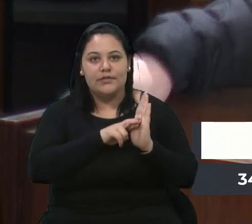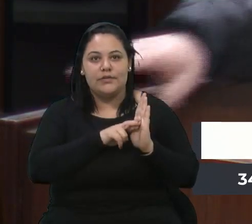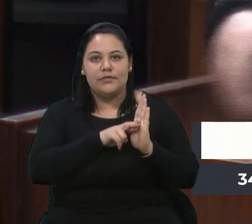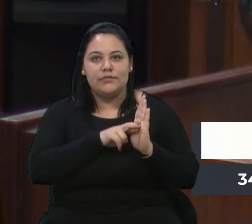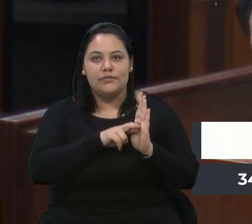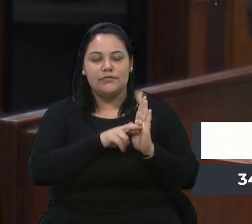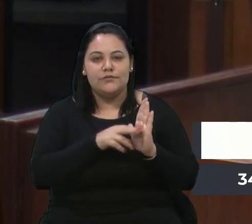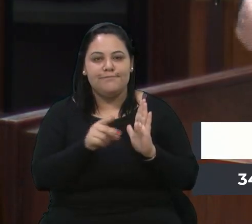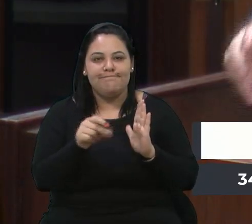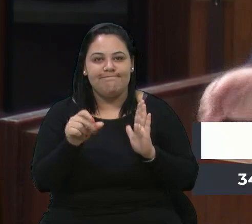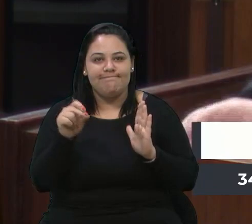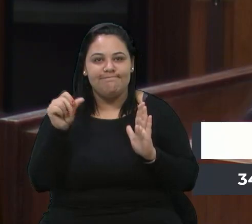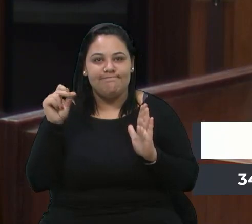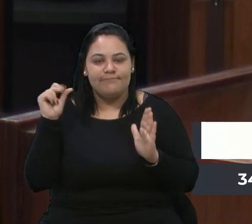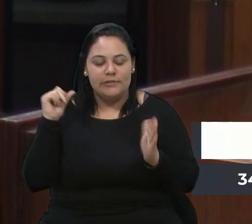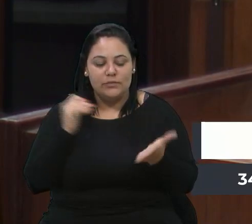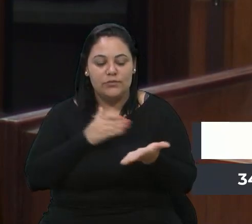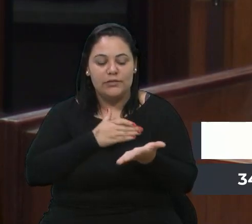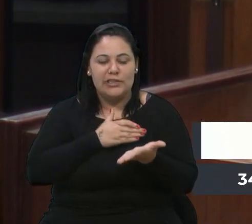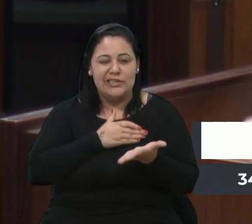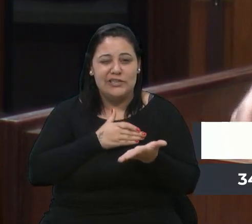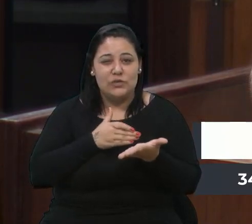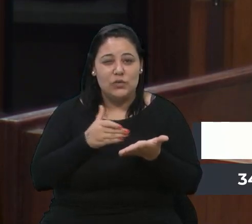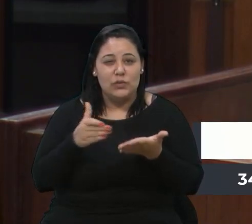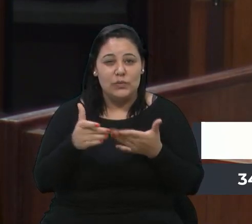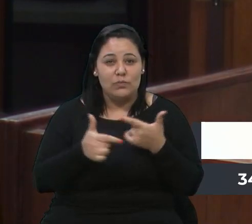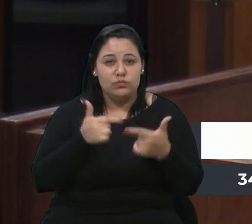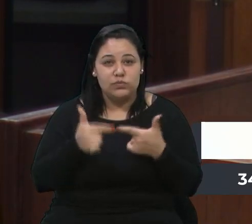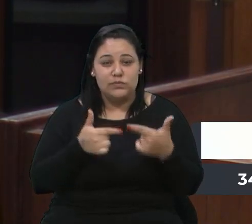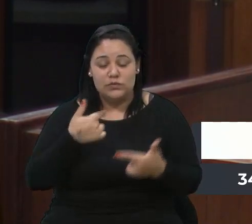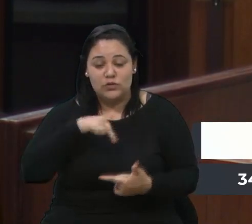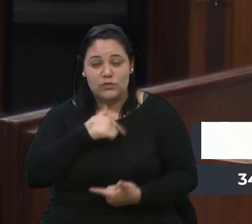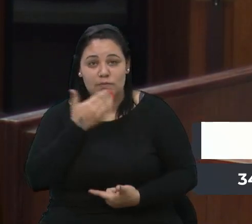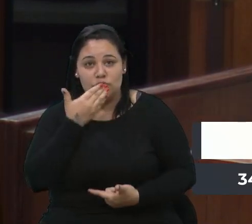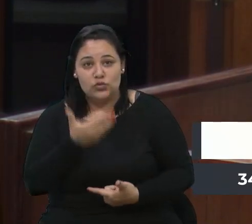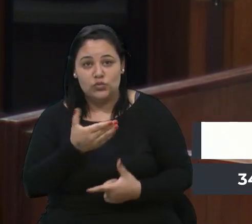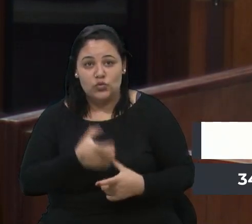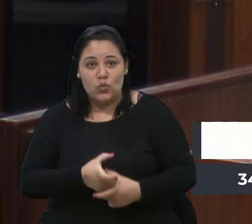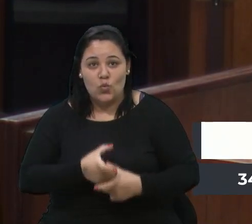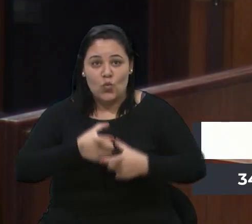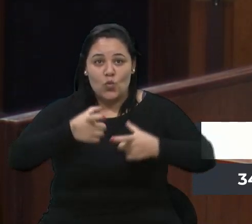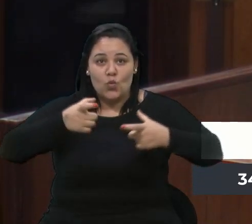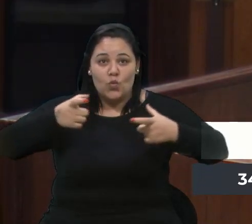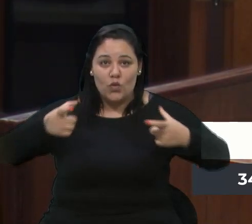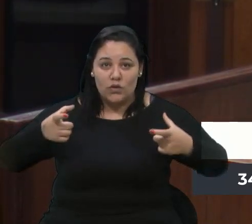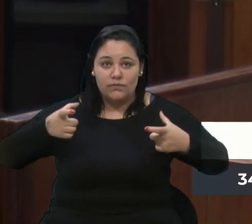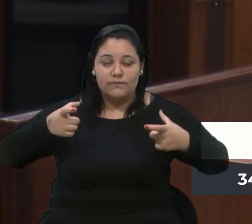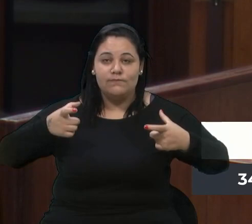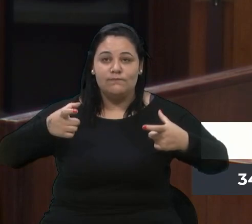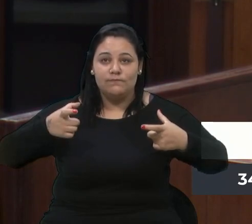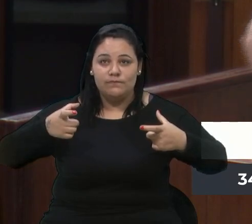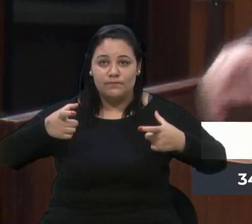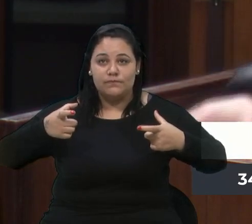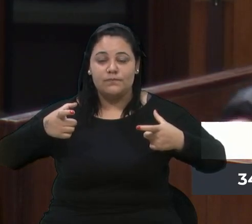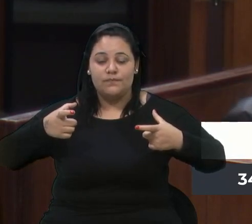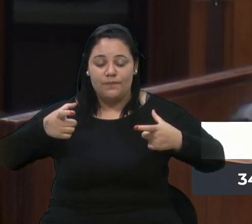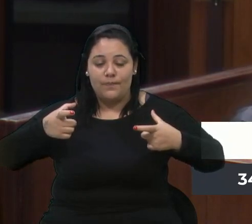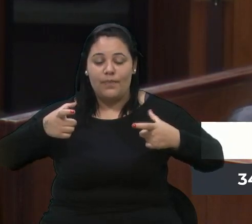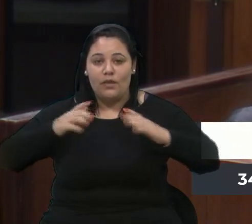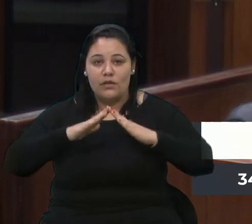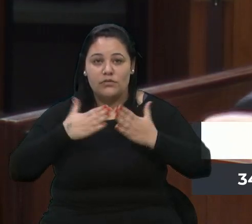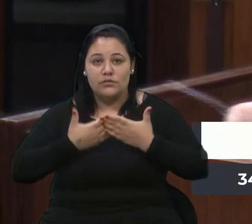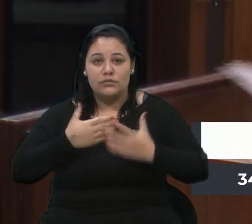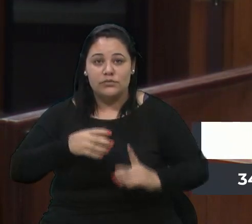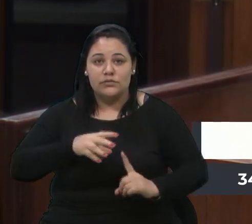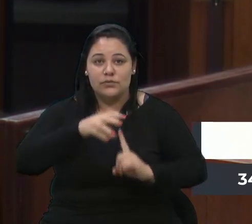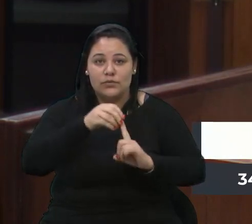tempo, desde o início do mandato, que a gente pede a ampliação das escolas, principalmente pela questão do zoneamento.